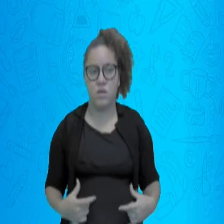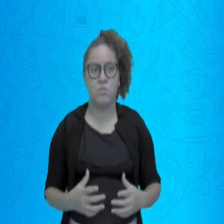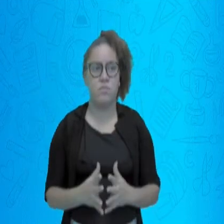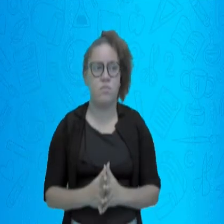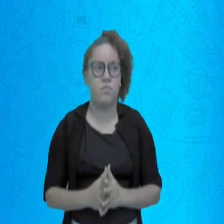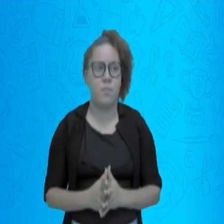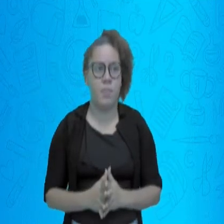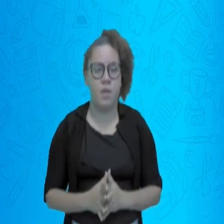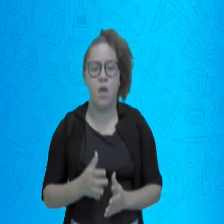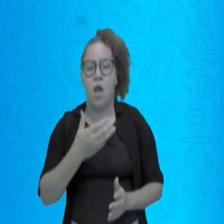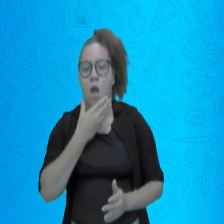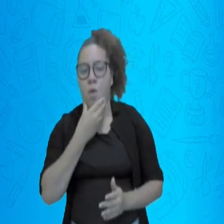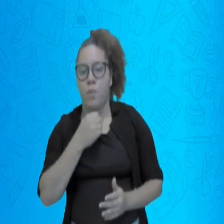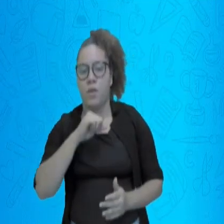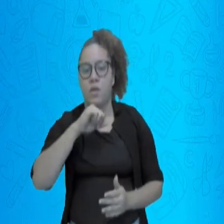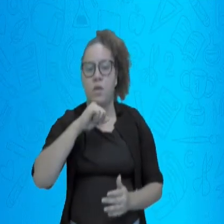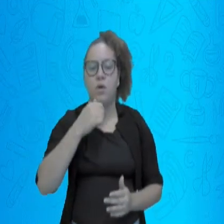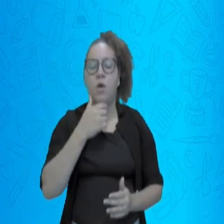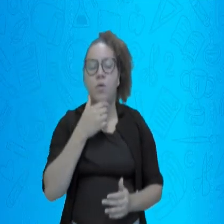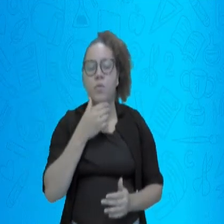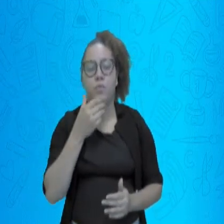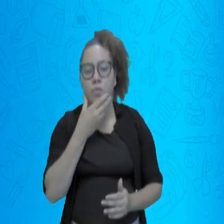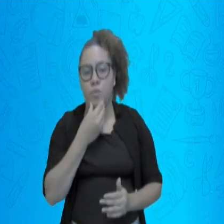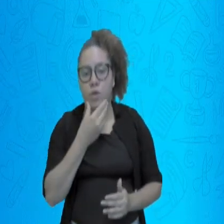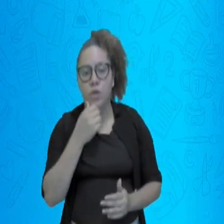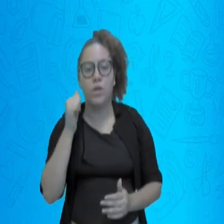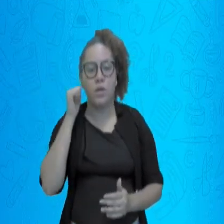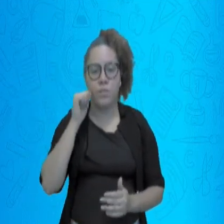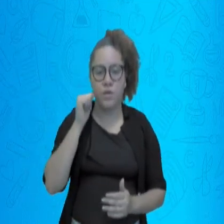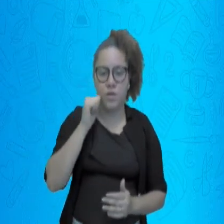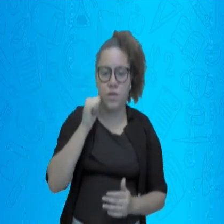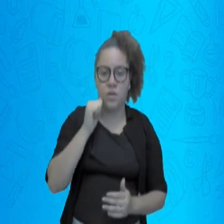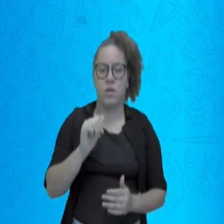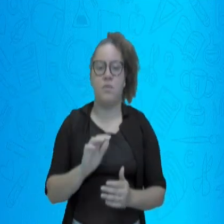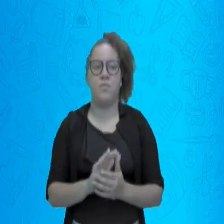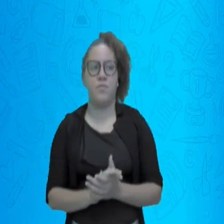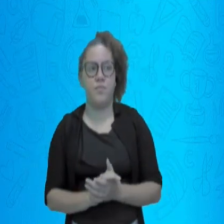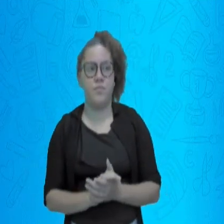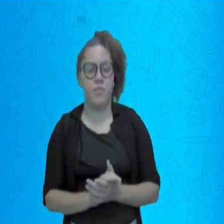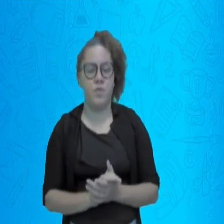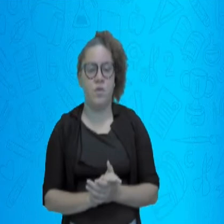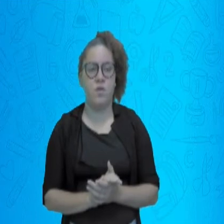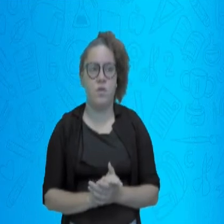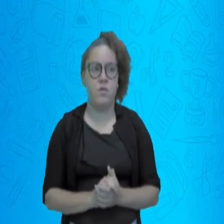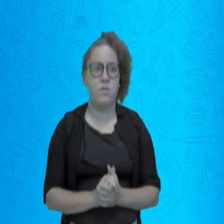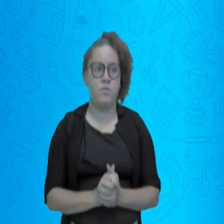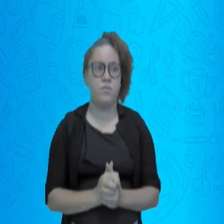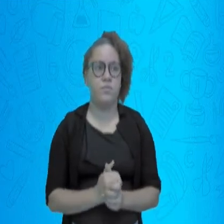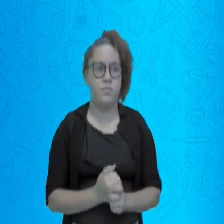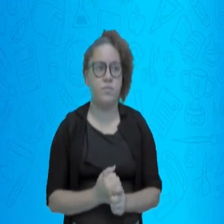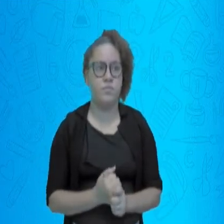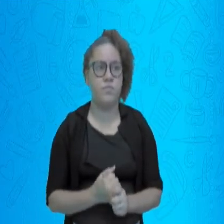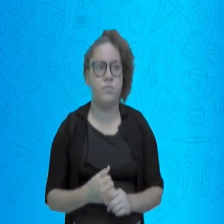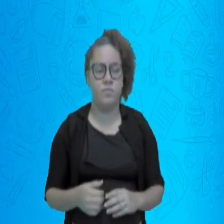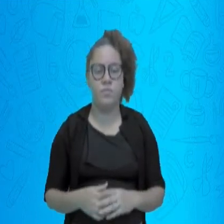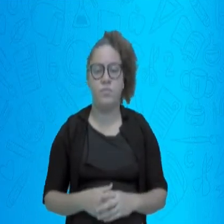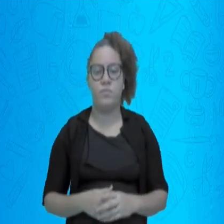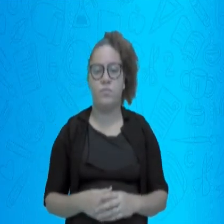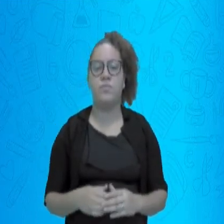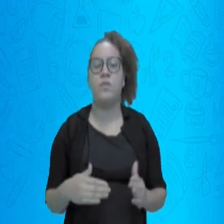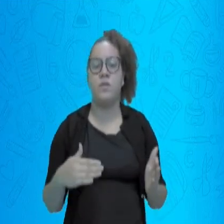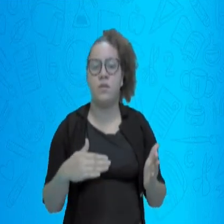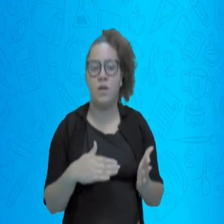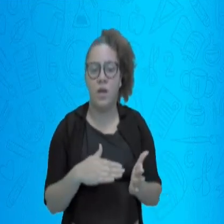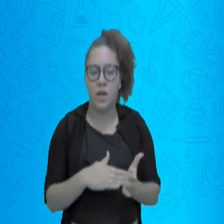um menino e uma menina, que não precisam ser geralmente duas meninas. E aí, até no caso